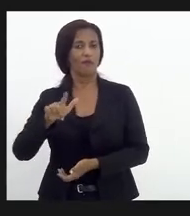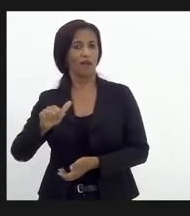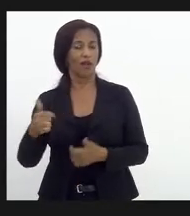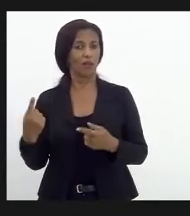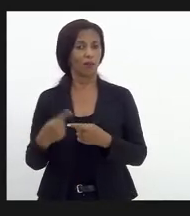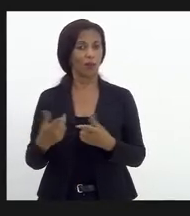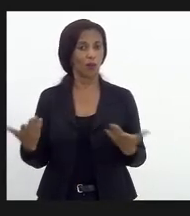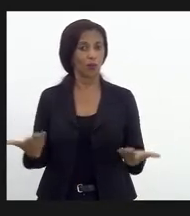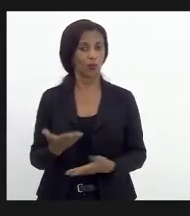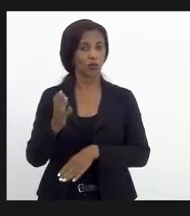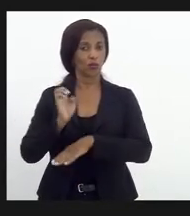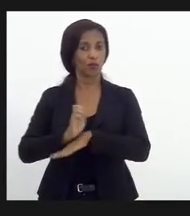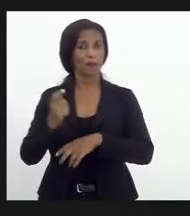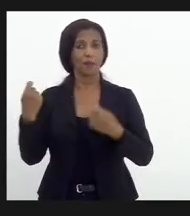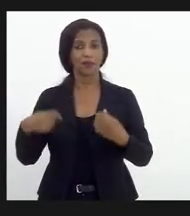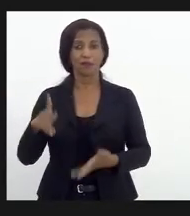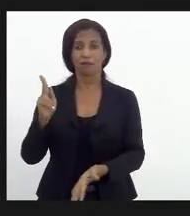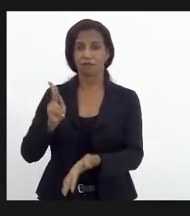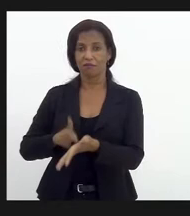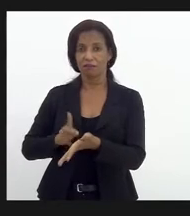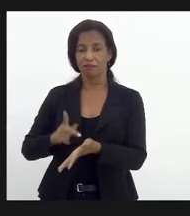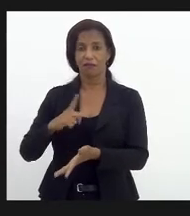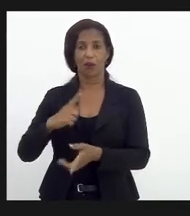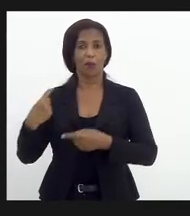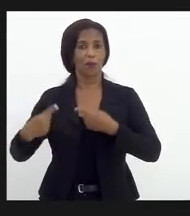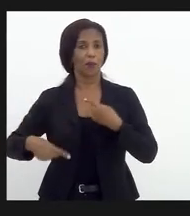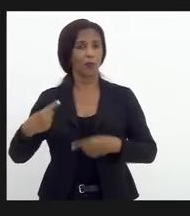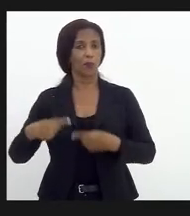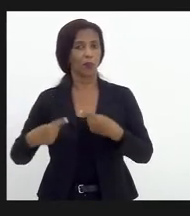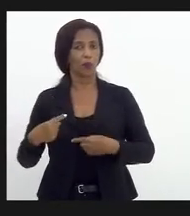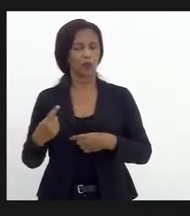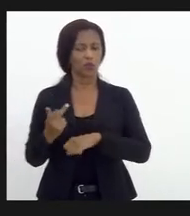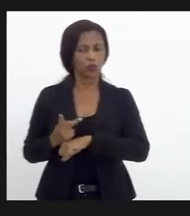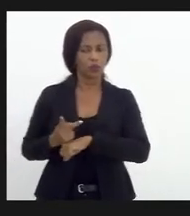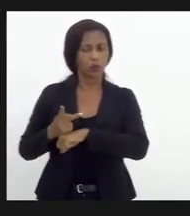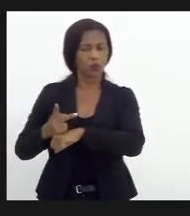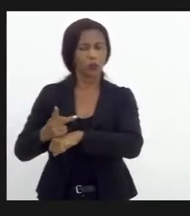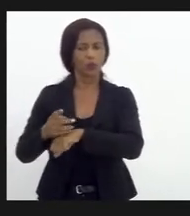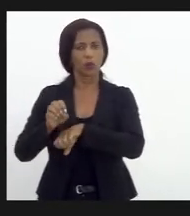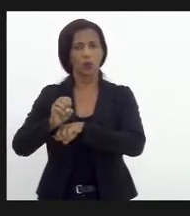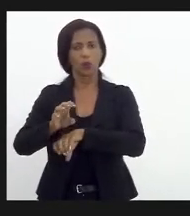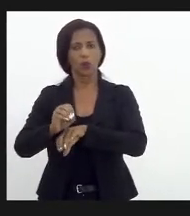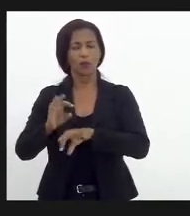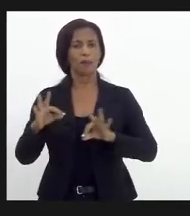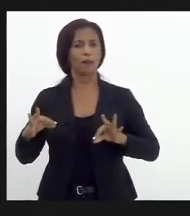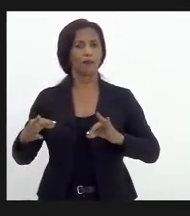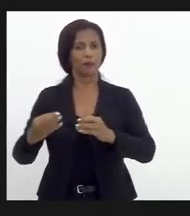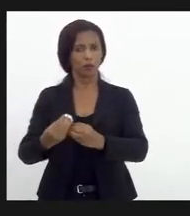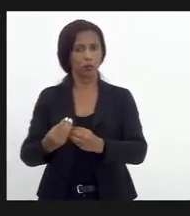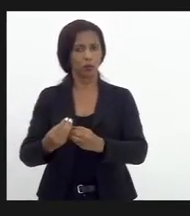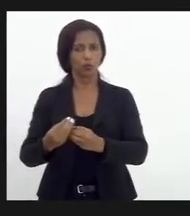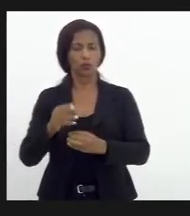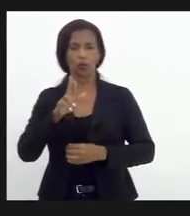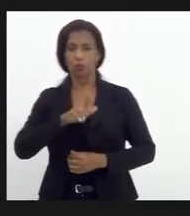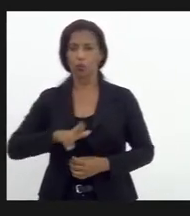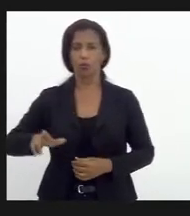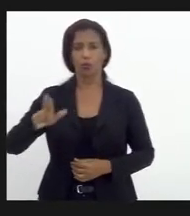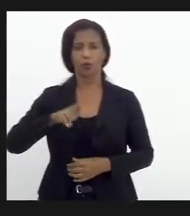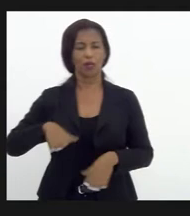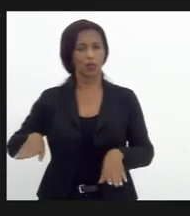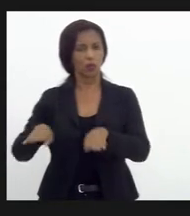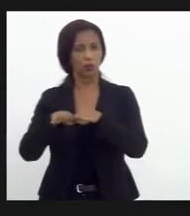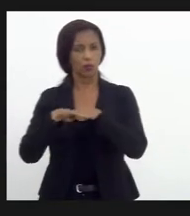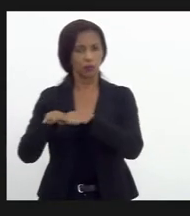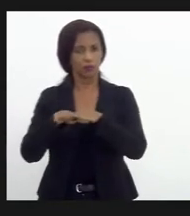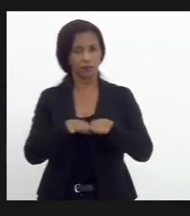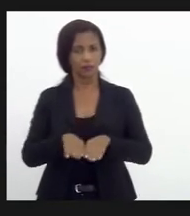o Estado precisa, de fato, ter uma política que busque uma educação para todos, universal e